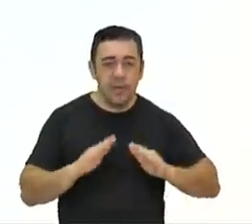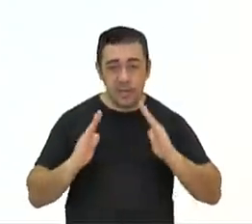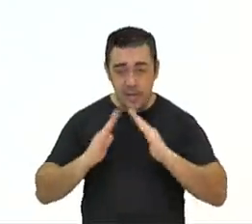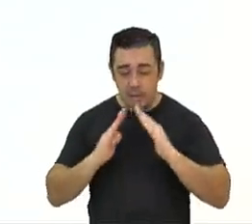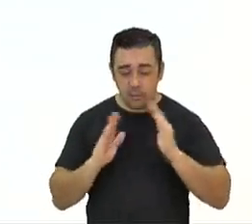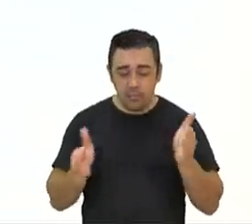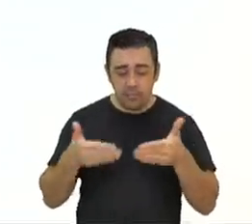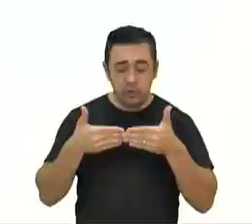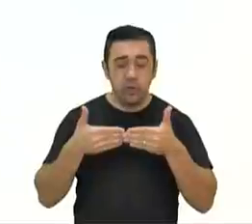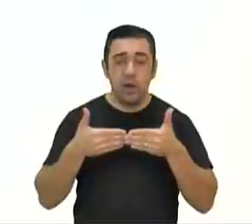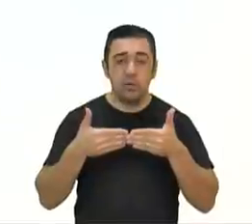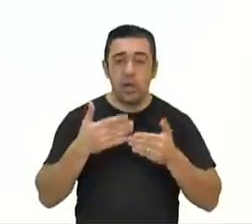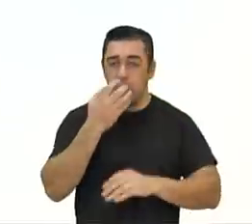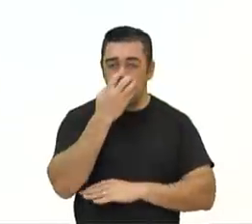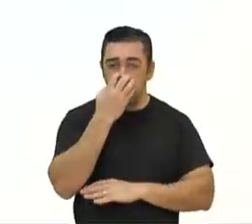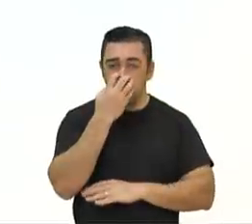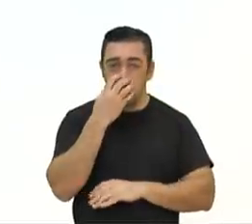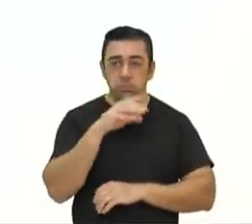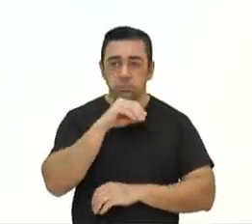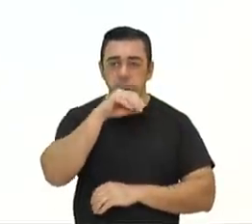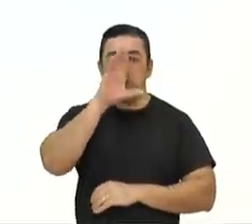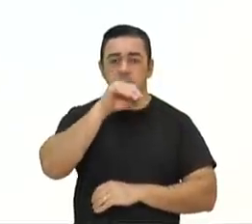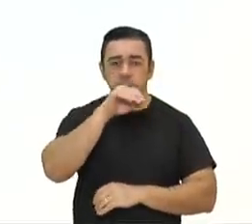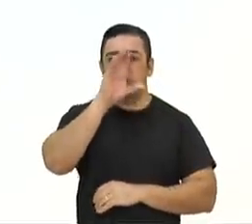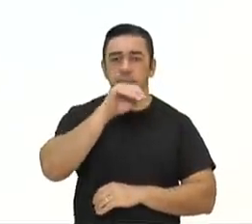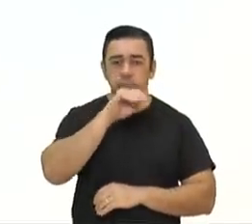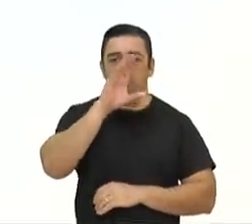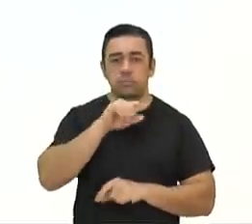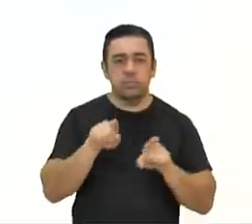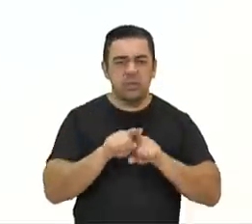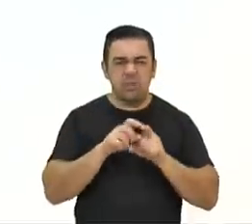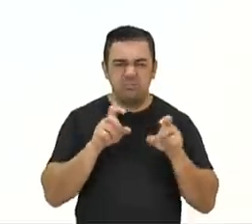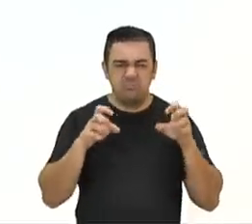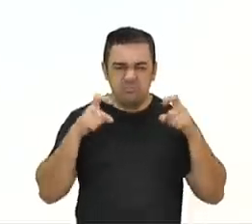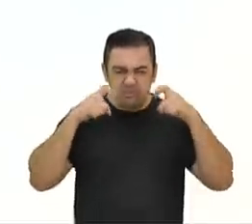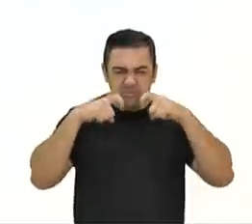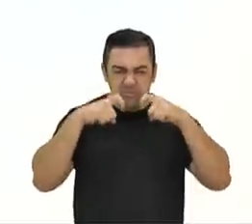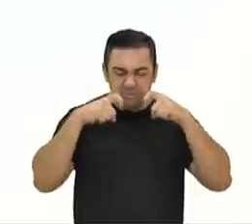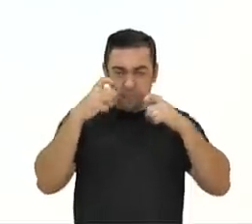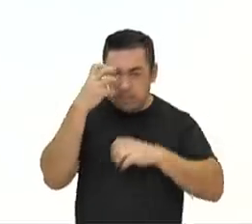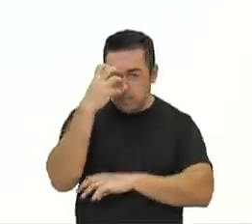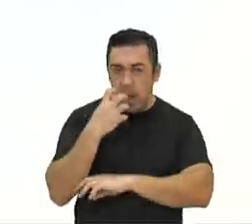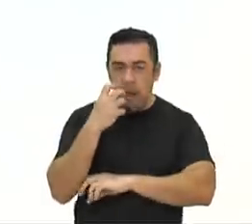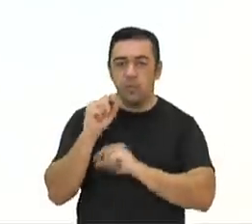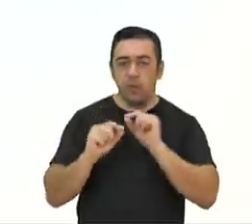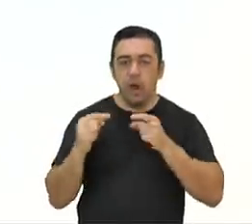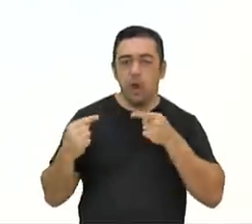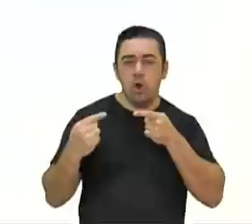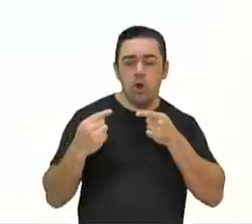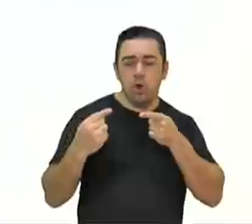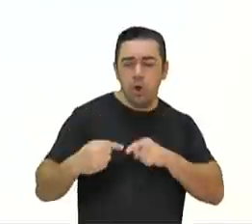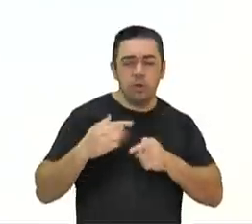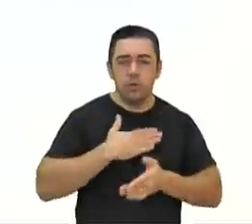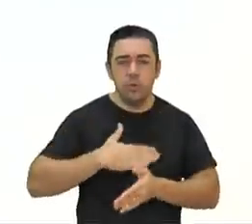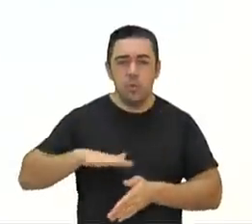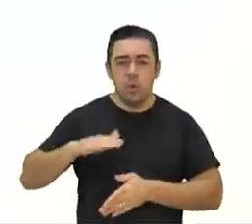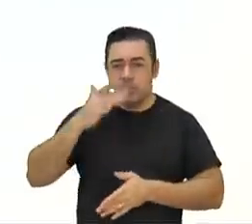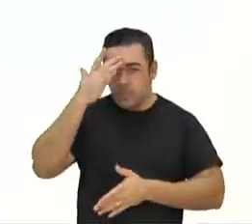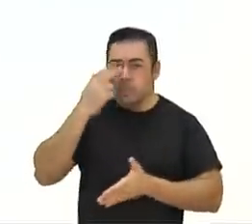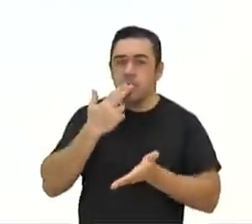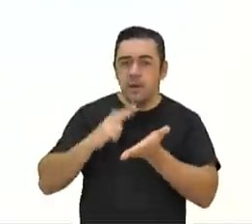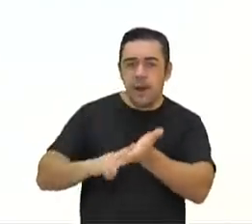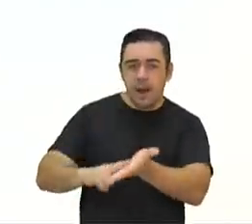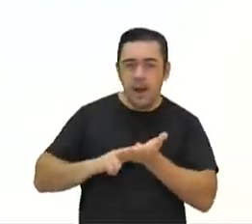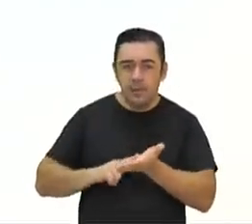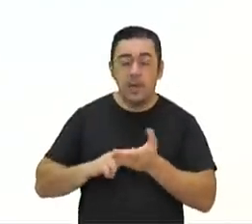os cães não deixam de latir, de rosnar e de olhar feio para os carteiros. E não só para os carteiros, para